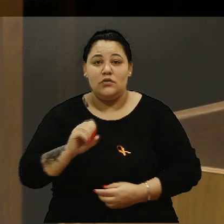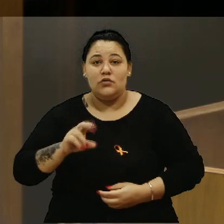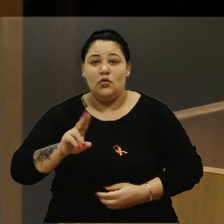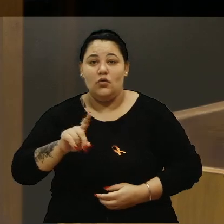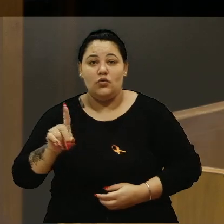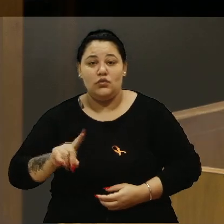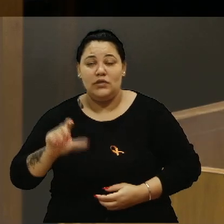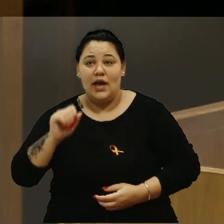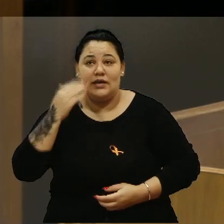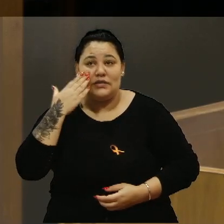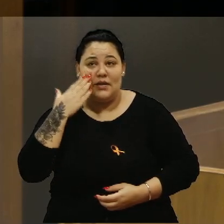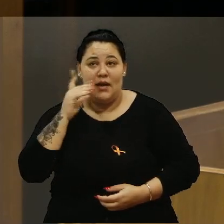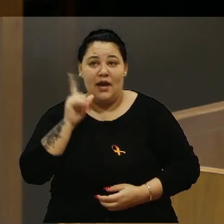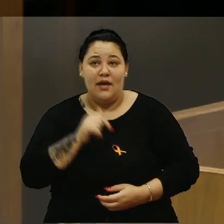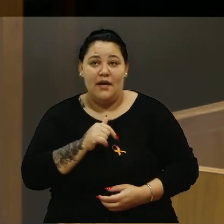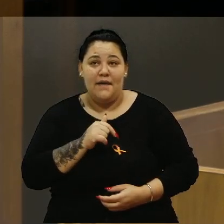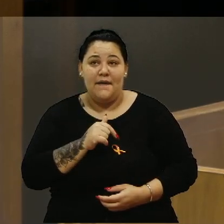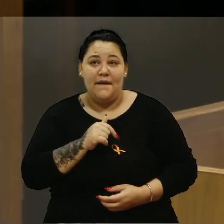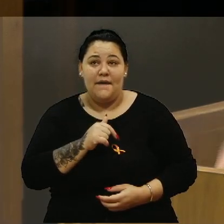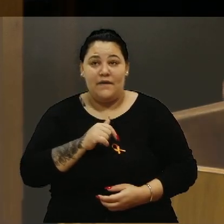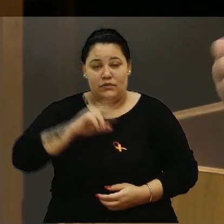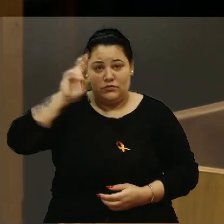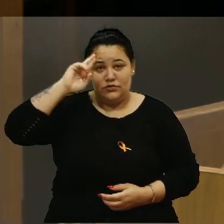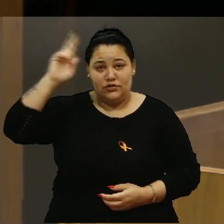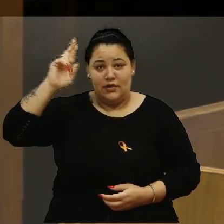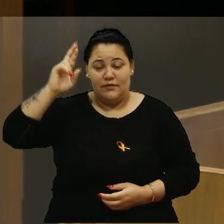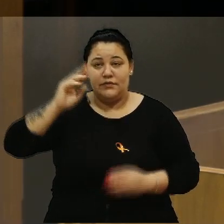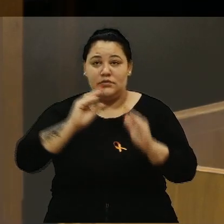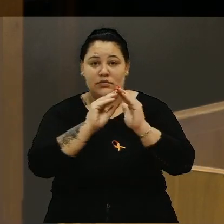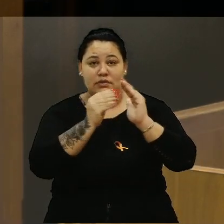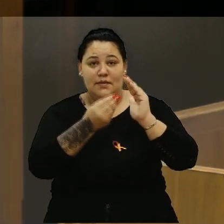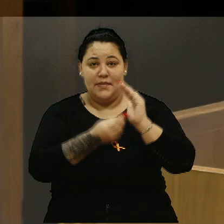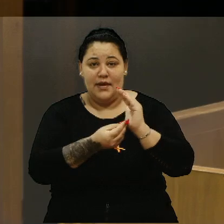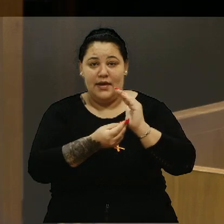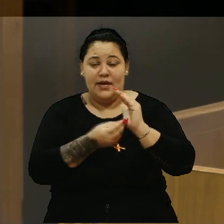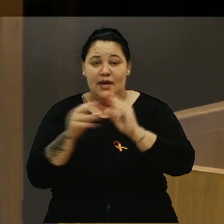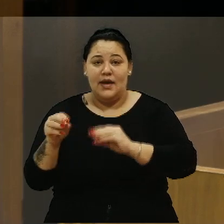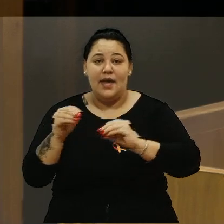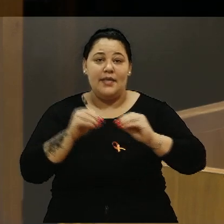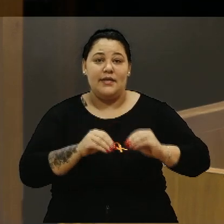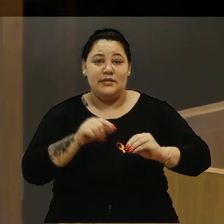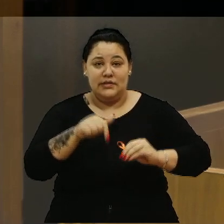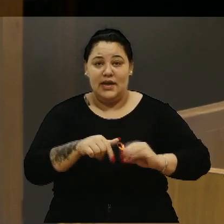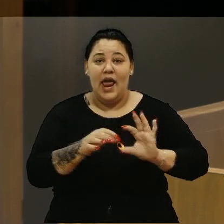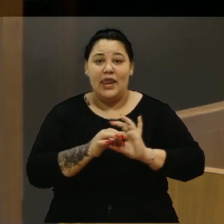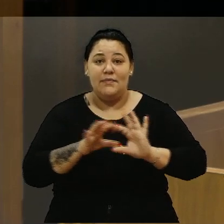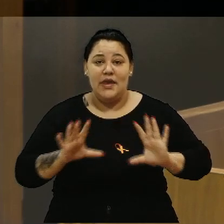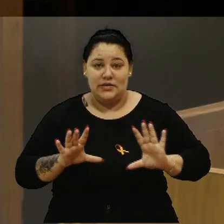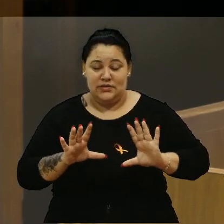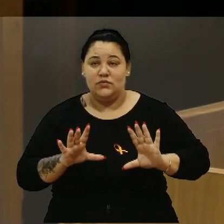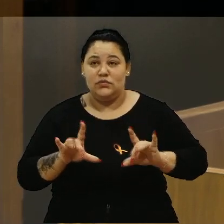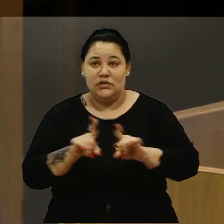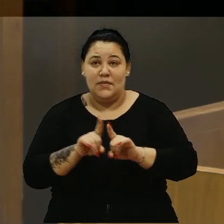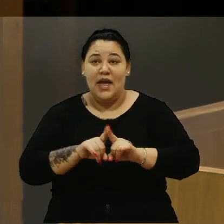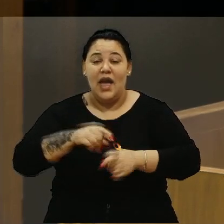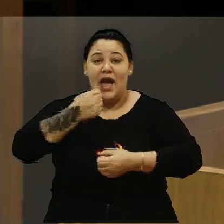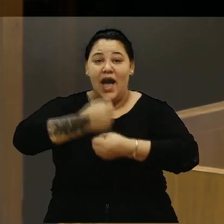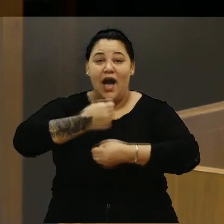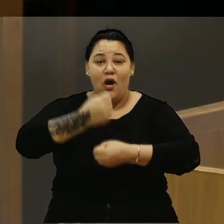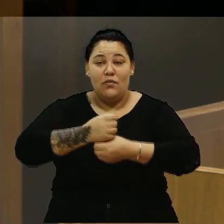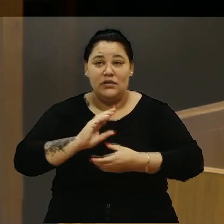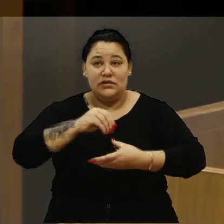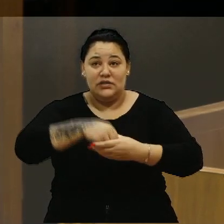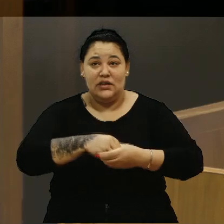que a intenção do diretor do SAMAI, então, trazer para essa casa nos próximos dias a liberação, né, das obras nos